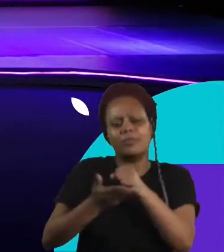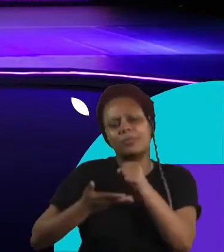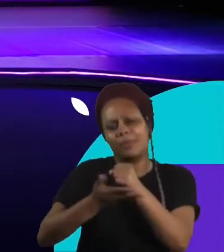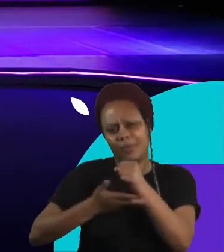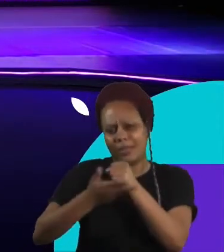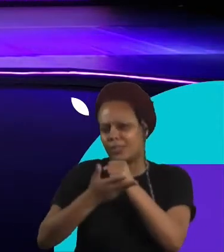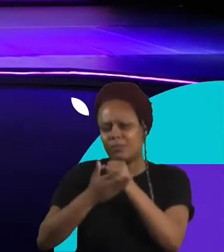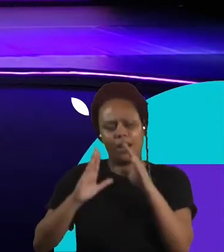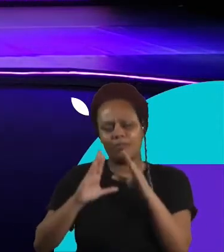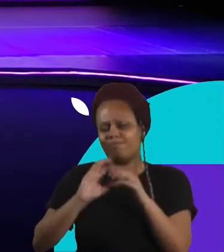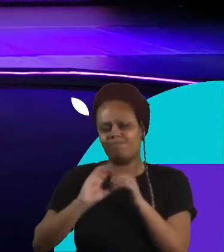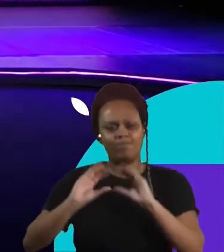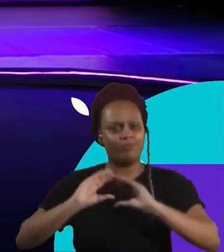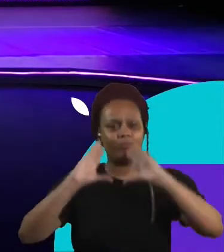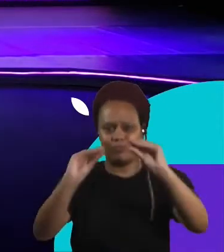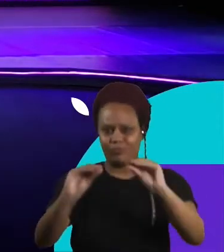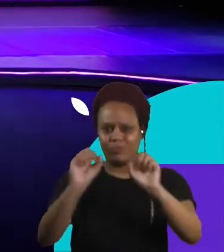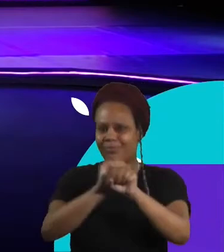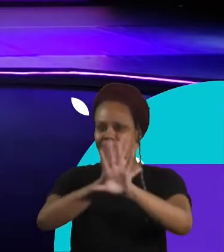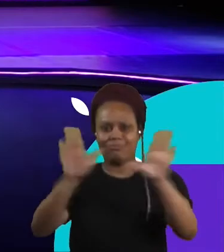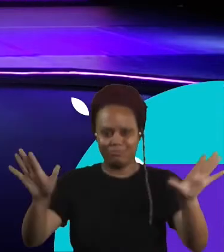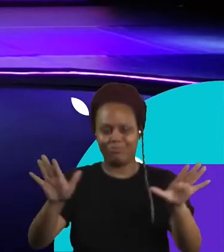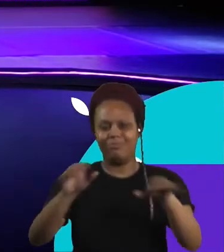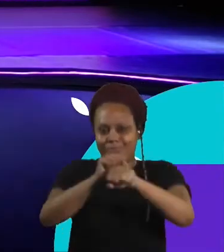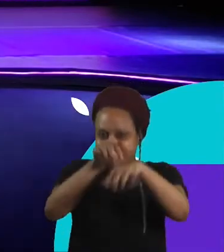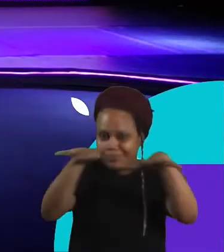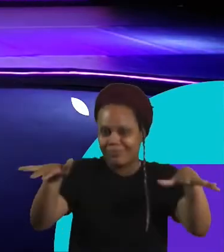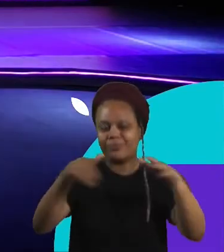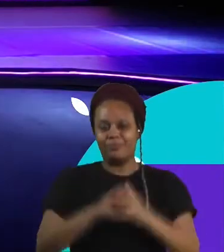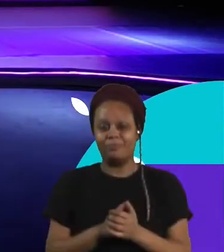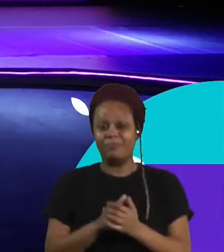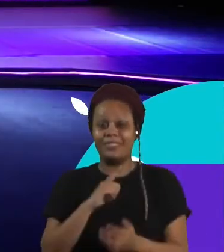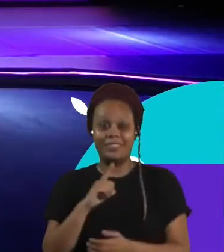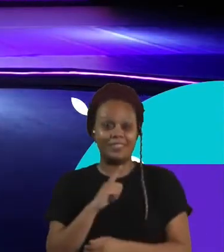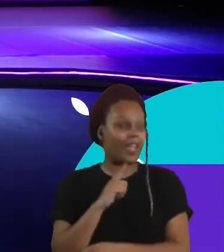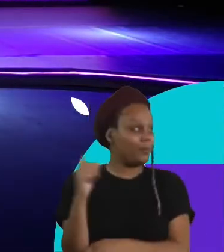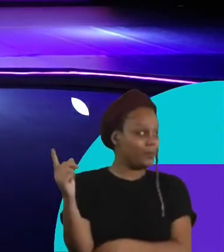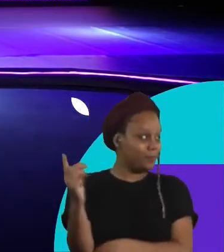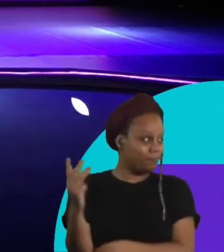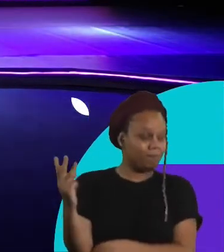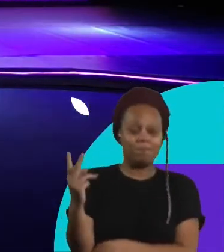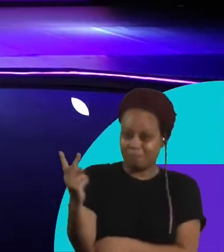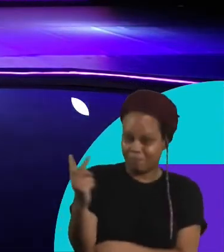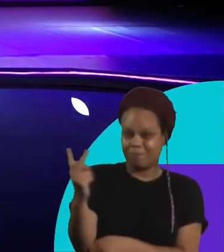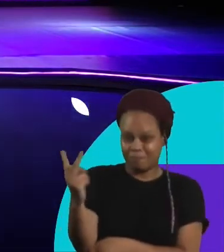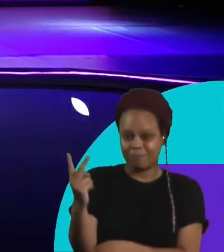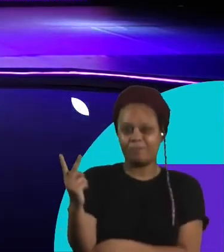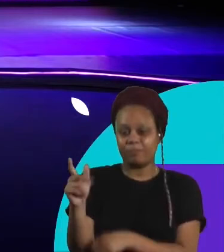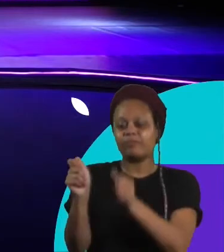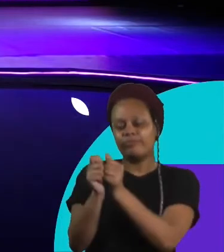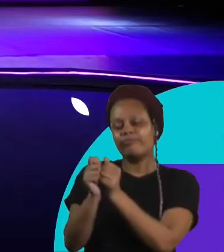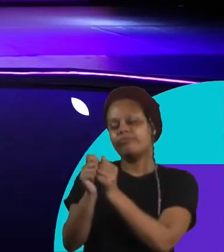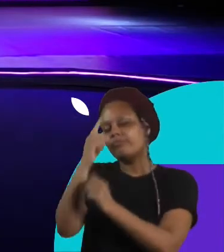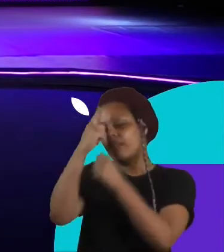para todo mundo. Eu estou vendo que a gente está na tela aqui com a Lúcia, a Luciana e a Geórgia, né? A ideia, aqui